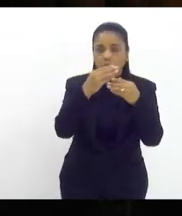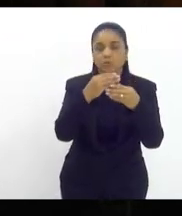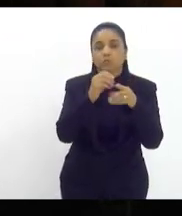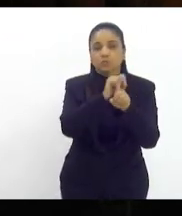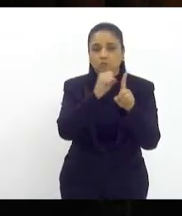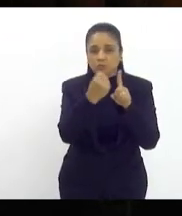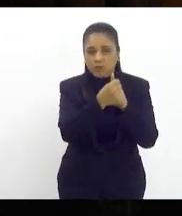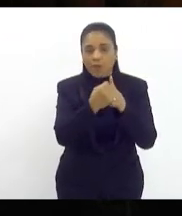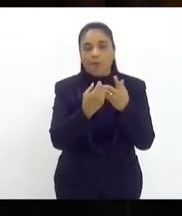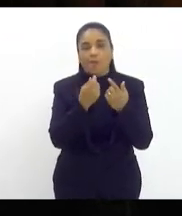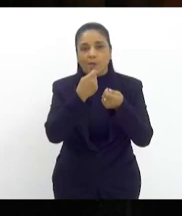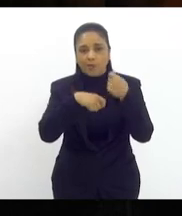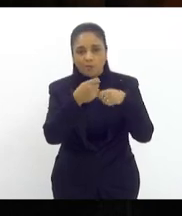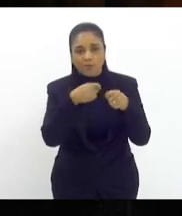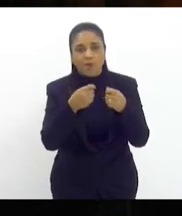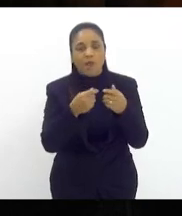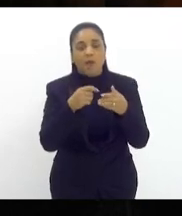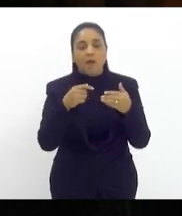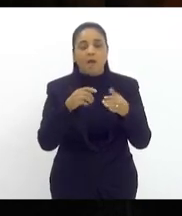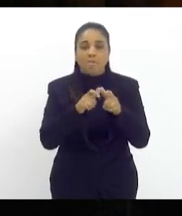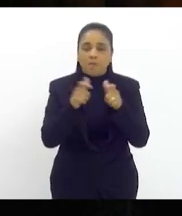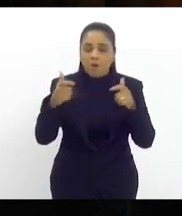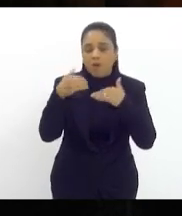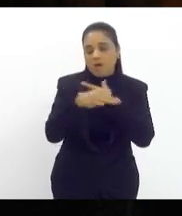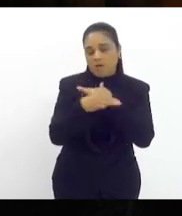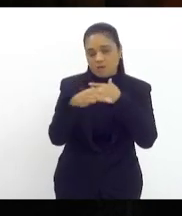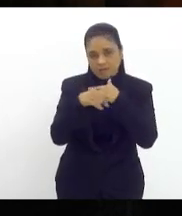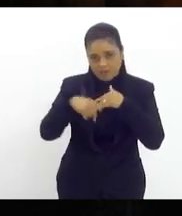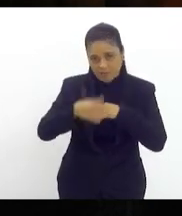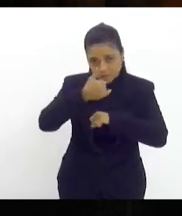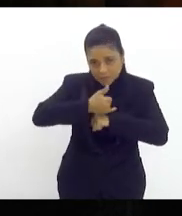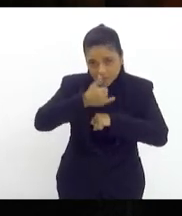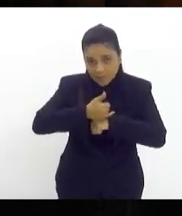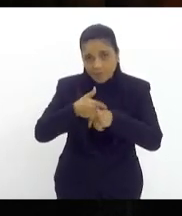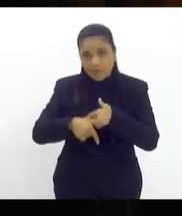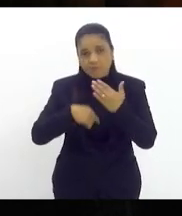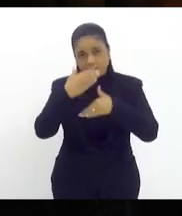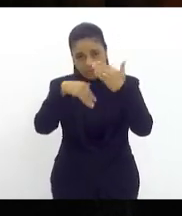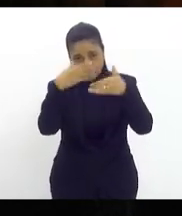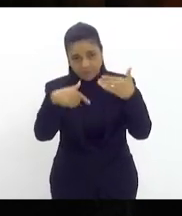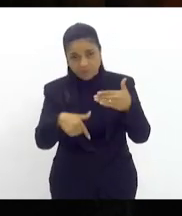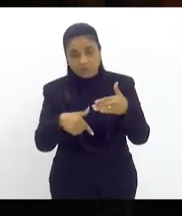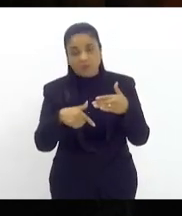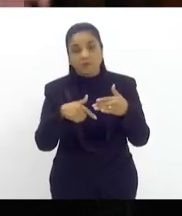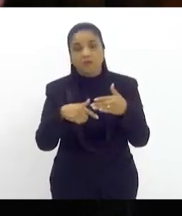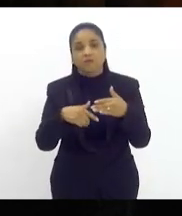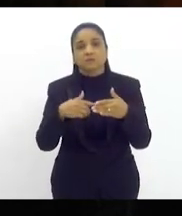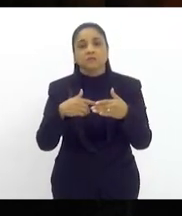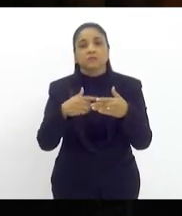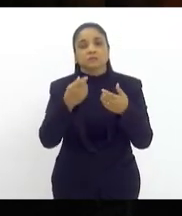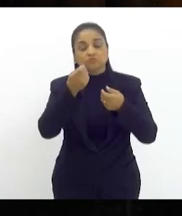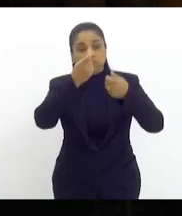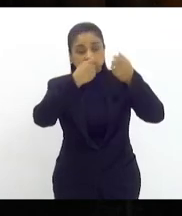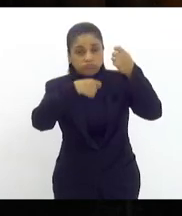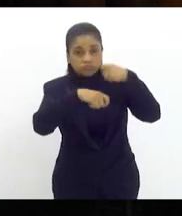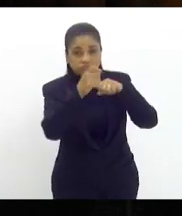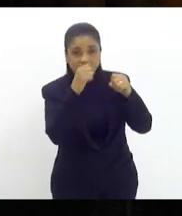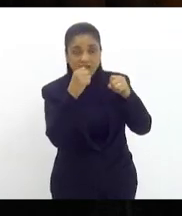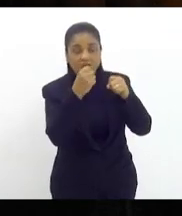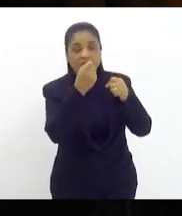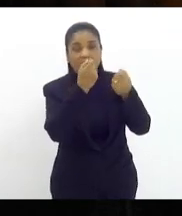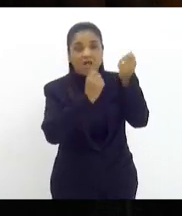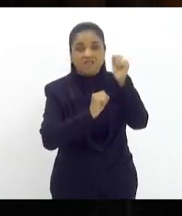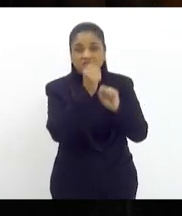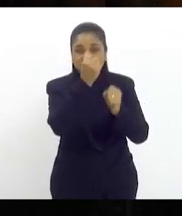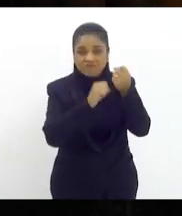oportunidades ficam na região metropolitana ficam na capital nós temos um esvaziamento industrial do estado do Rio nas